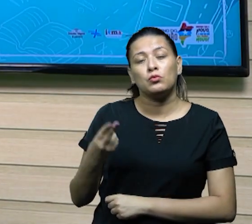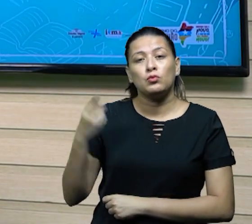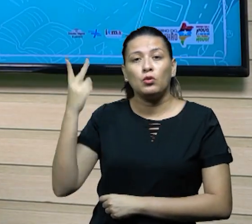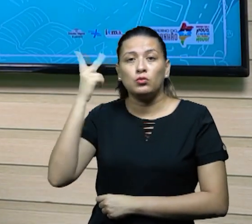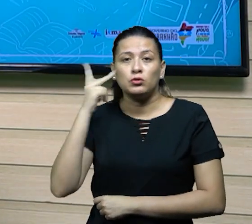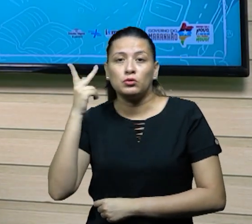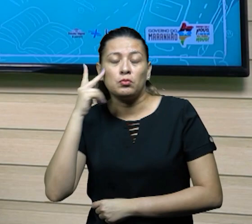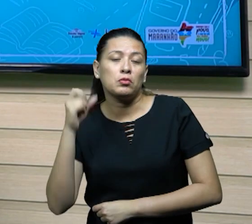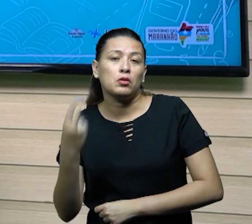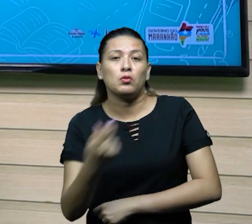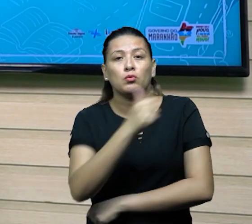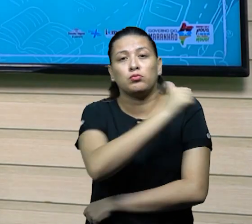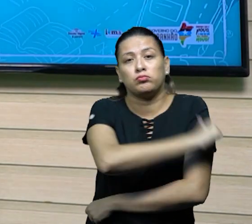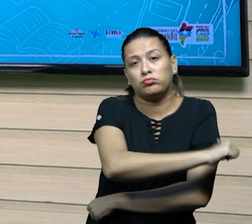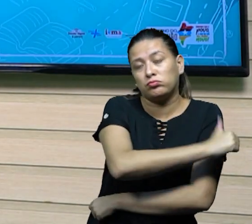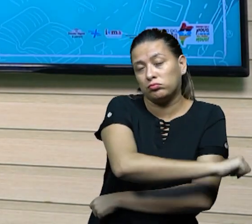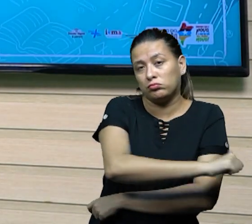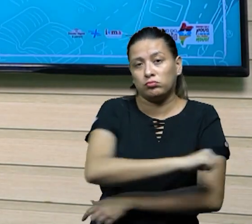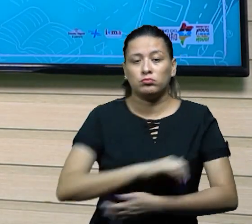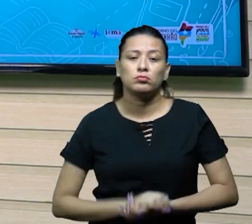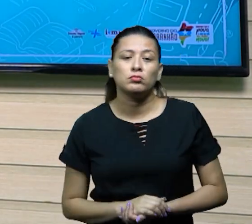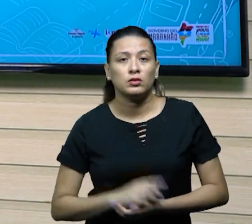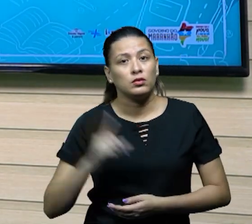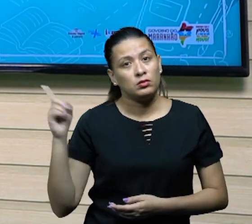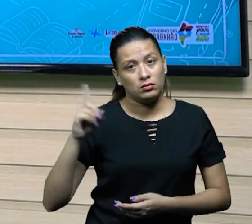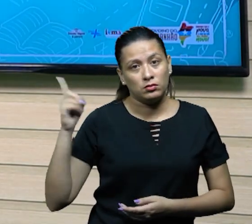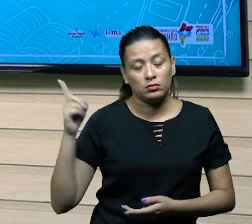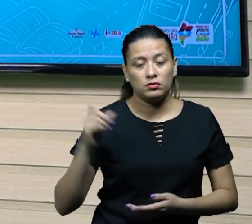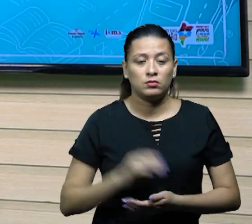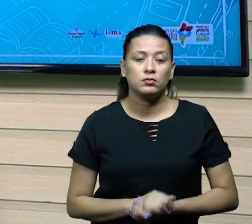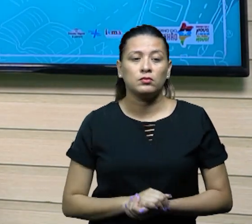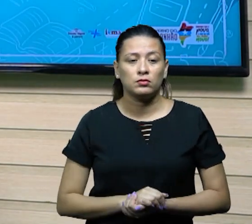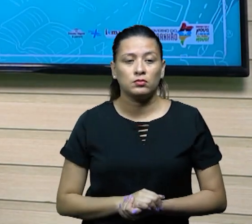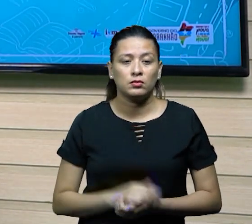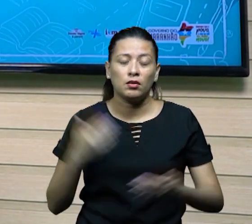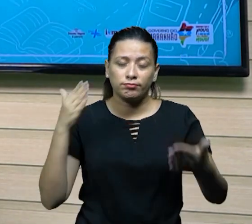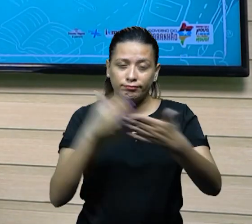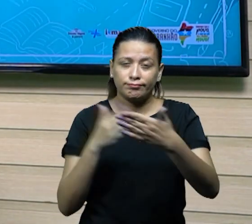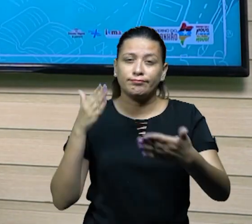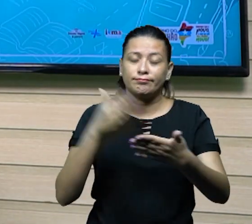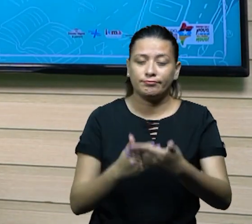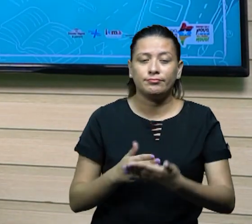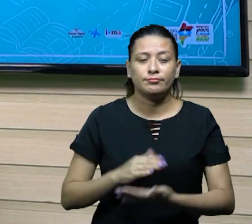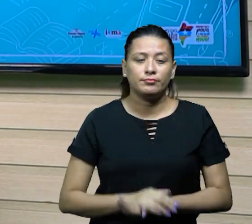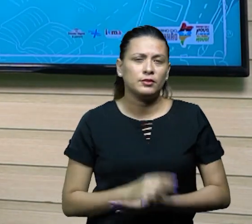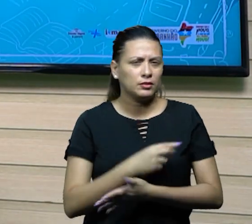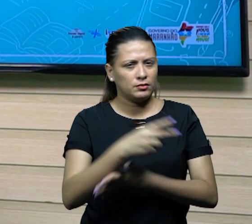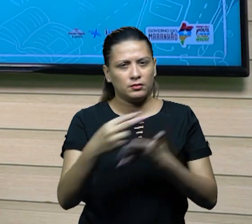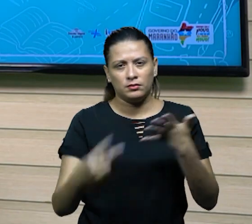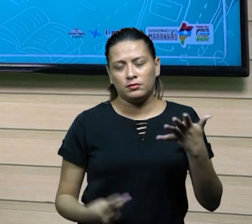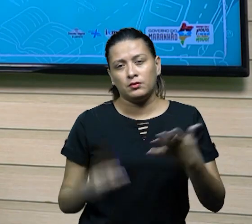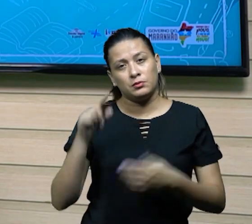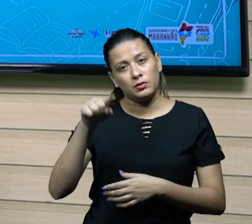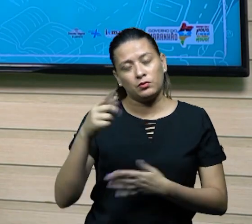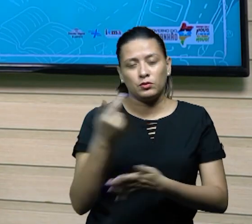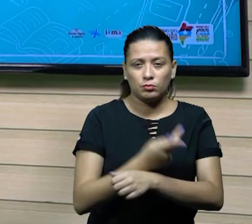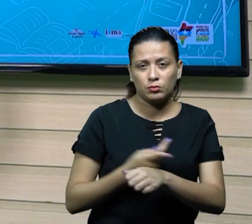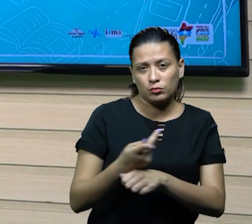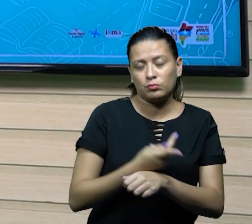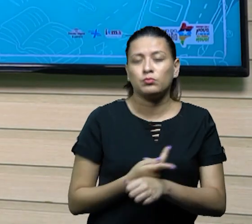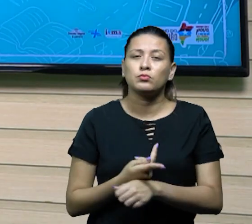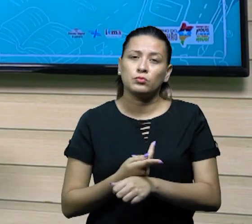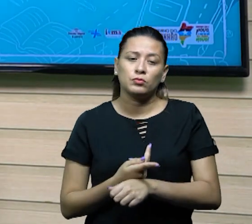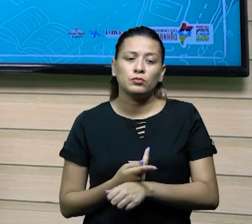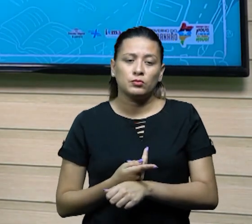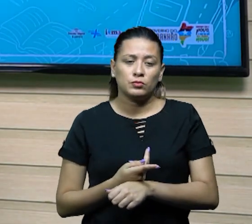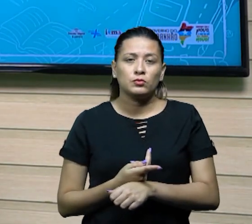Quebra barreiras, está distante, mas você pode assistir. Eu posso assistir uma aula do professor lá do Rio Grande do Sul, de São Paulo, do Rio de Janeiro. Então a